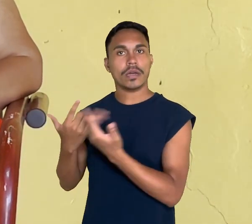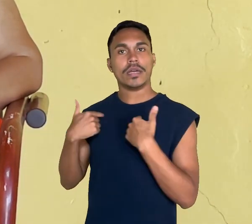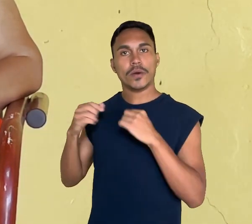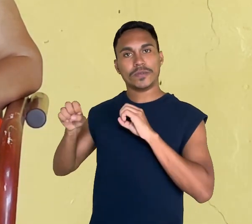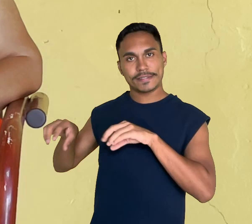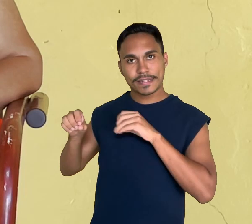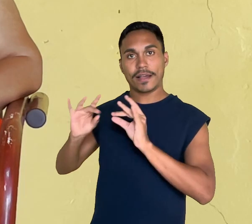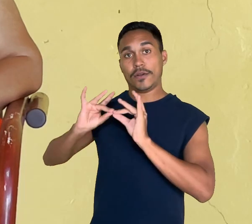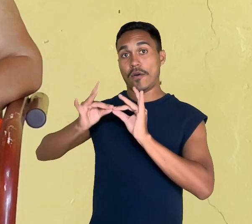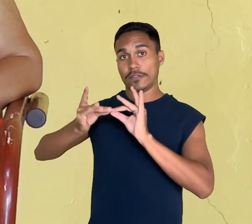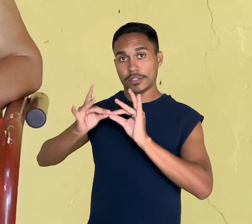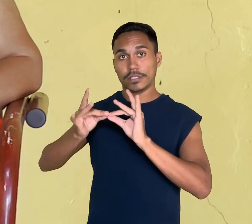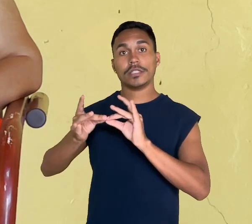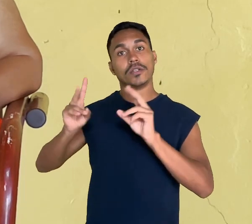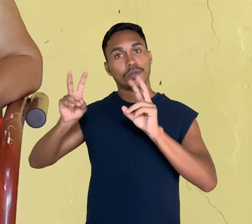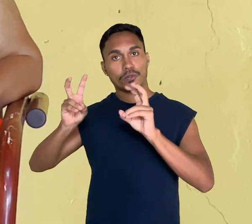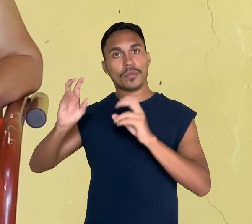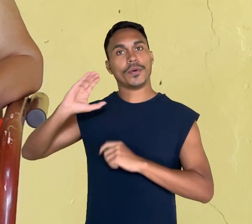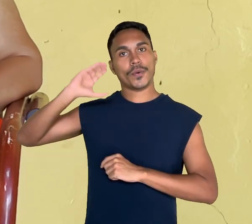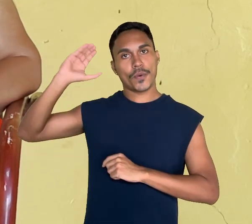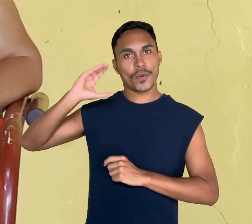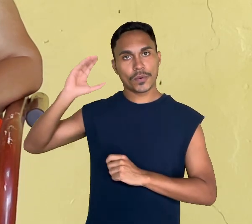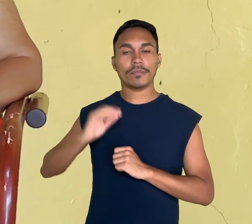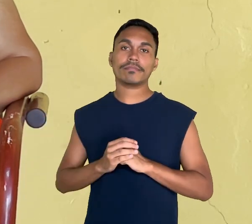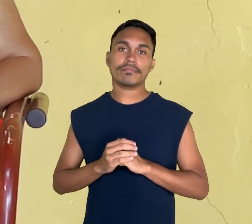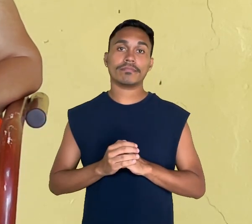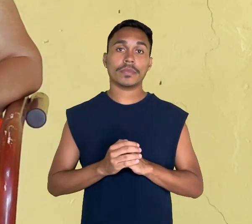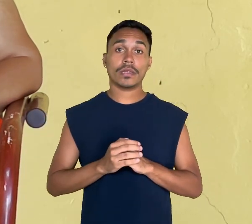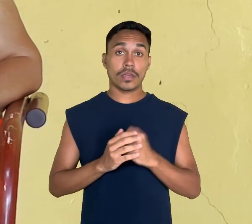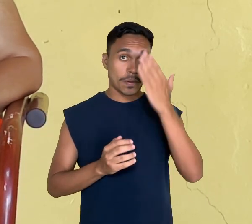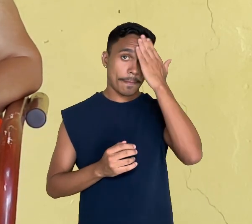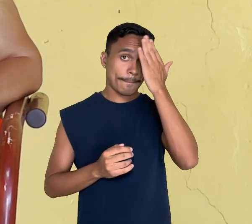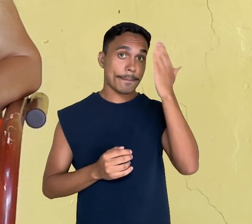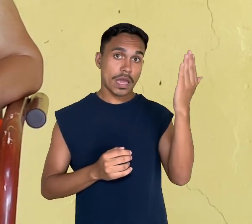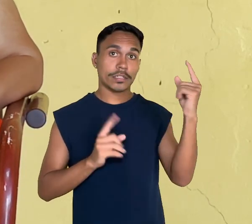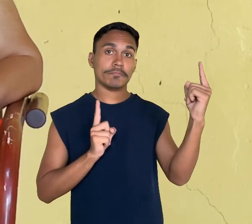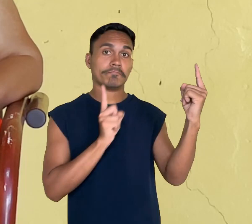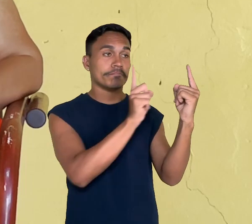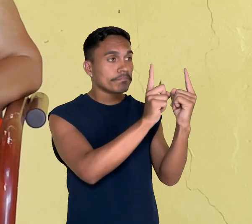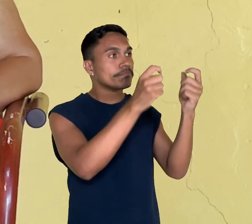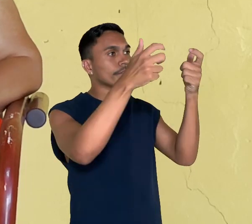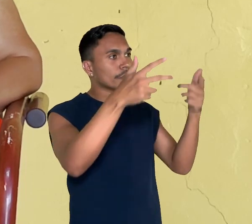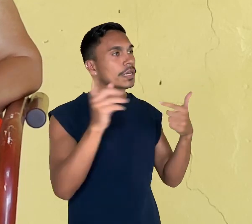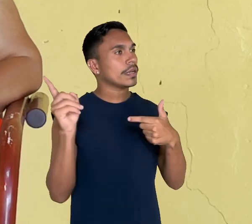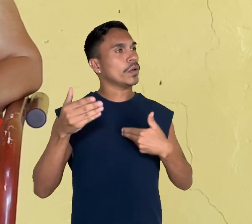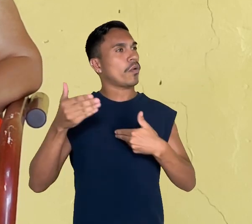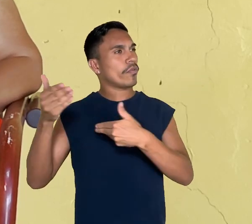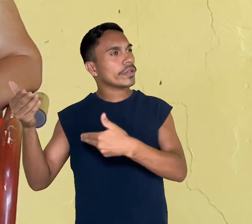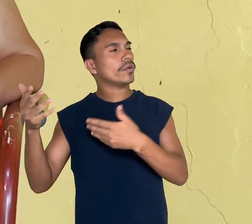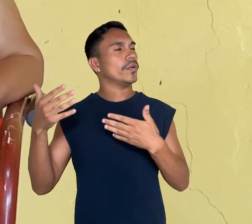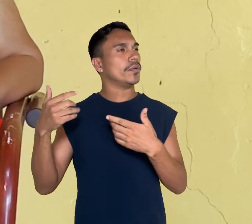oficina de coco. E quando eu cheguei para o meu mestre, falei para ele que a gente tinha recebido esse